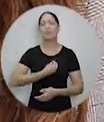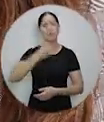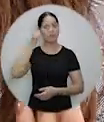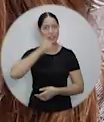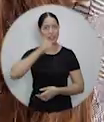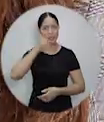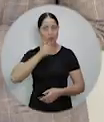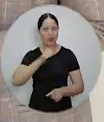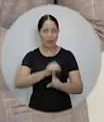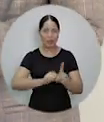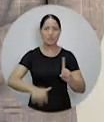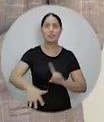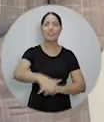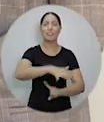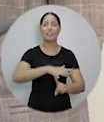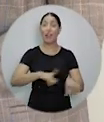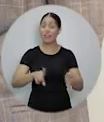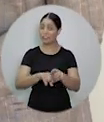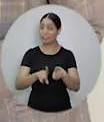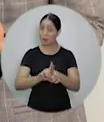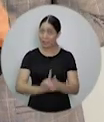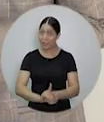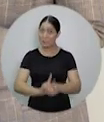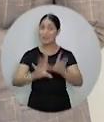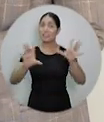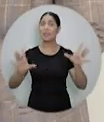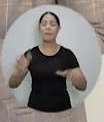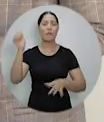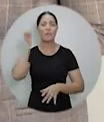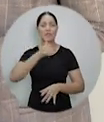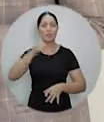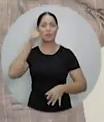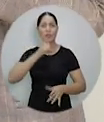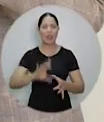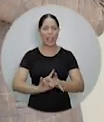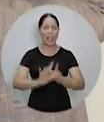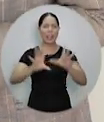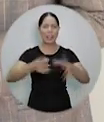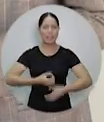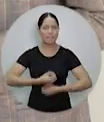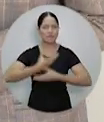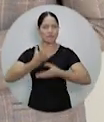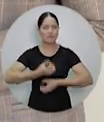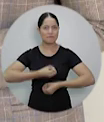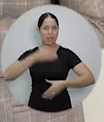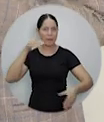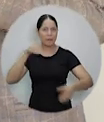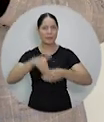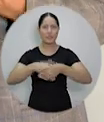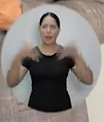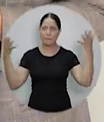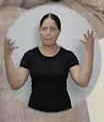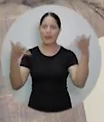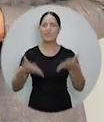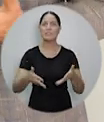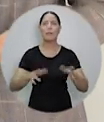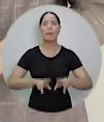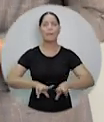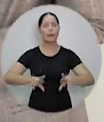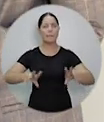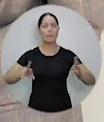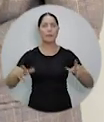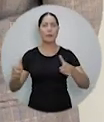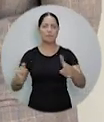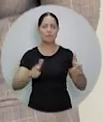sociedade, participação das mulheres na democracia, com o direito de falar, de participar, de votar, de ser votada, de ocupar